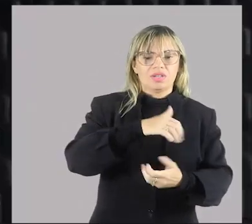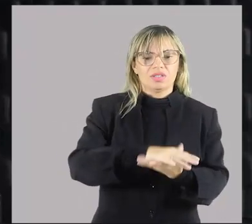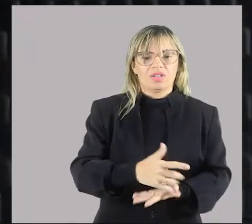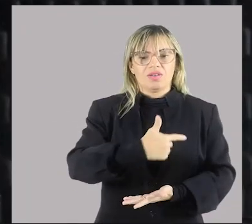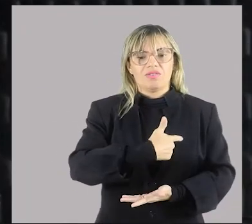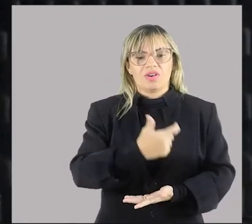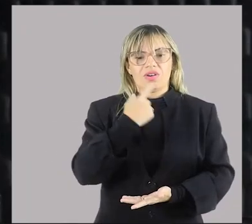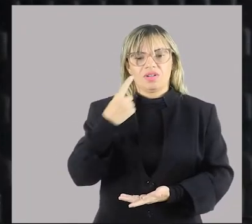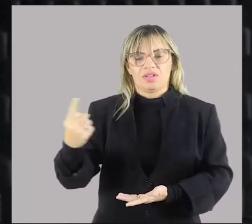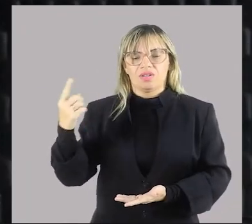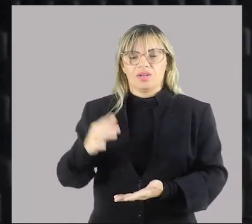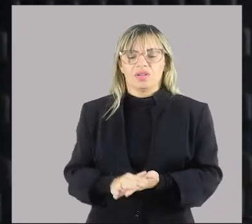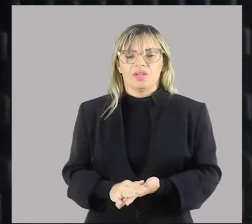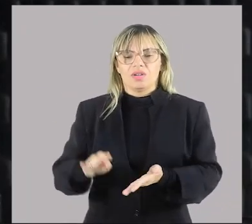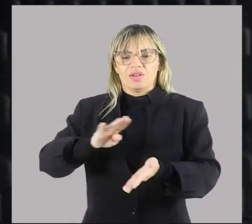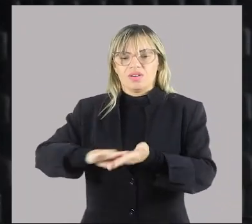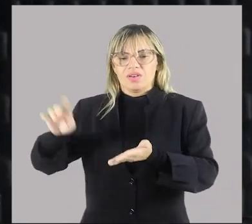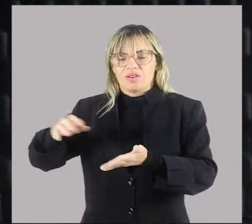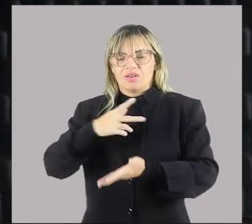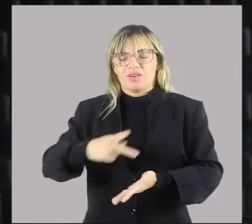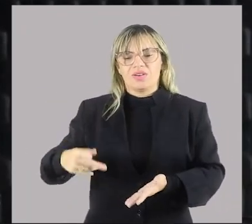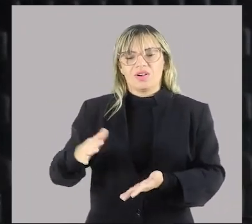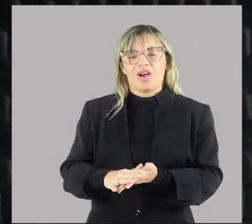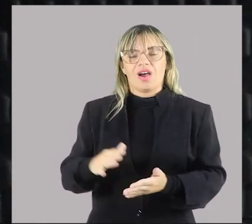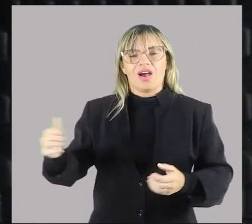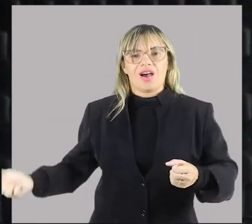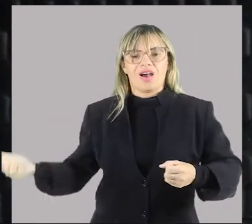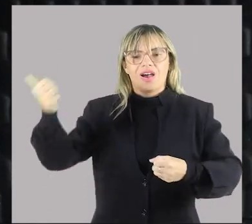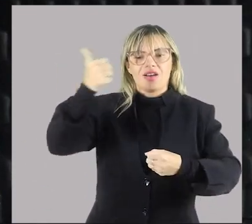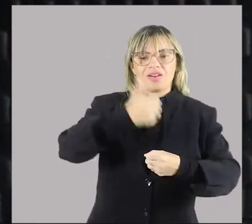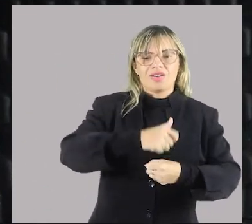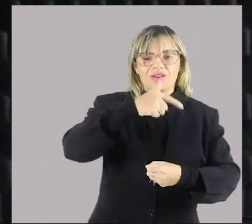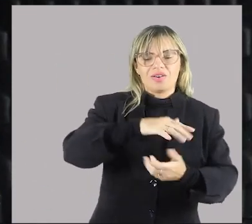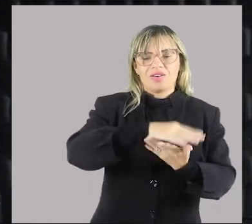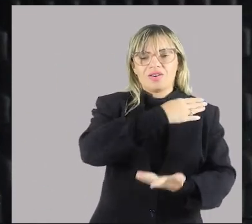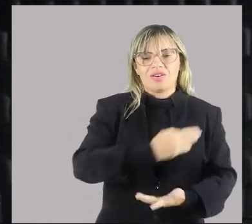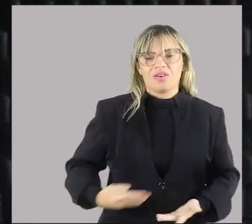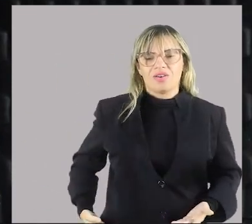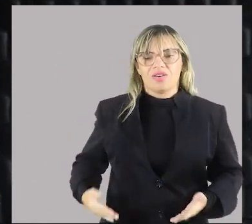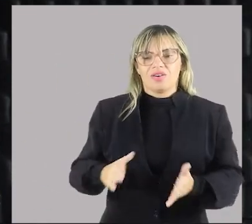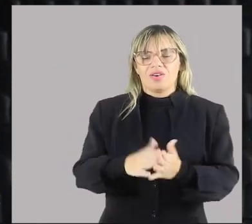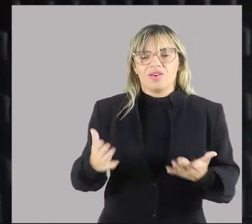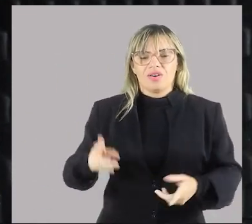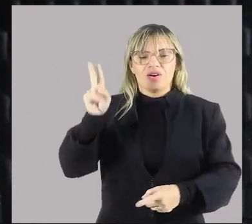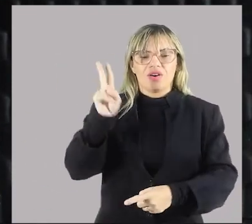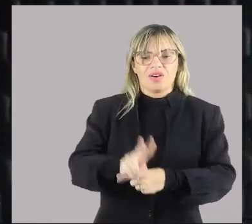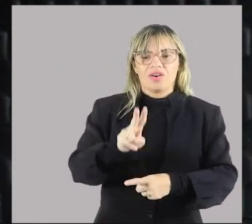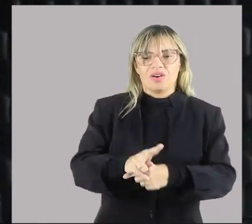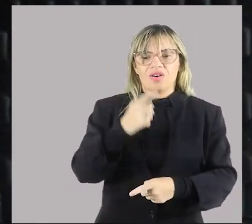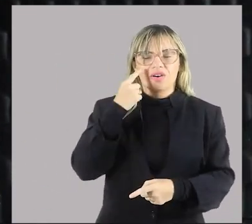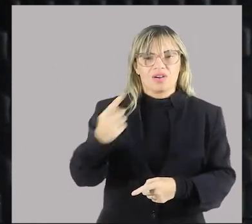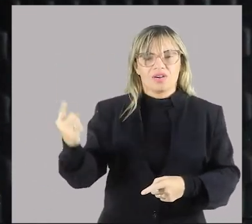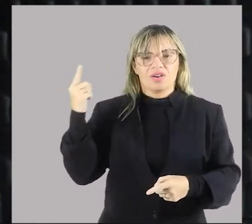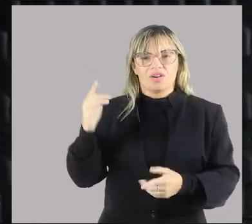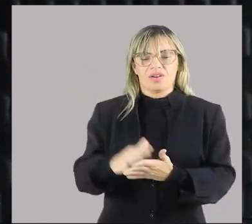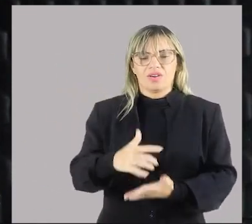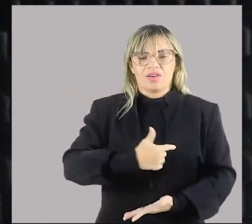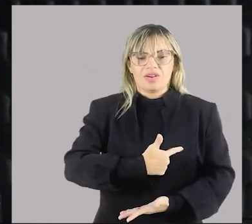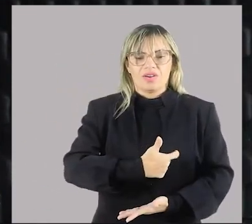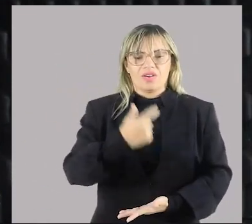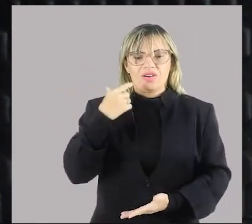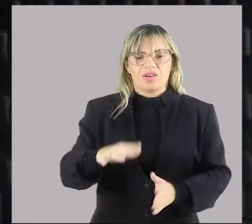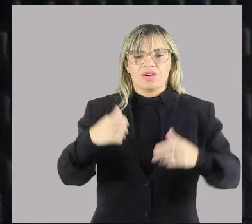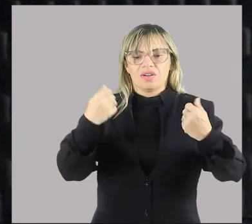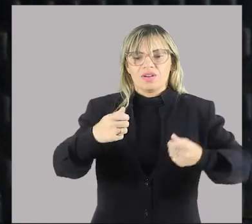já é Vargas, de 30 a 34, precisa administrar as diferenças entre as correntes